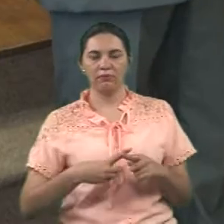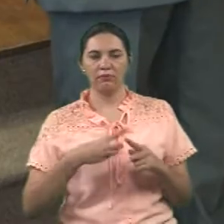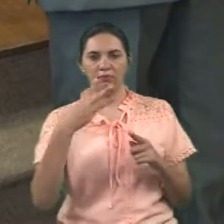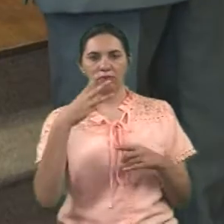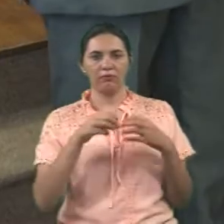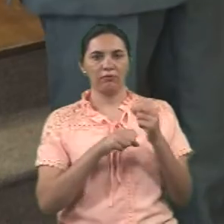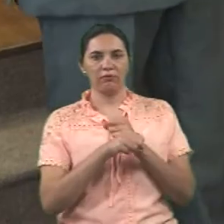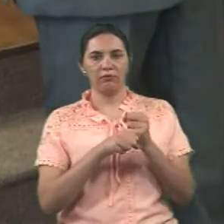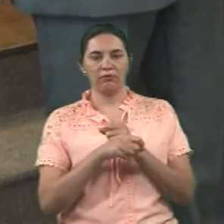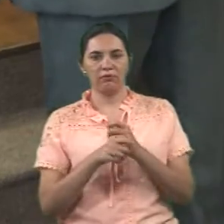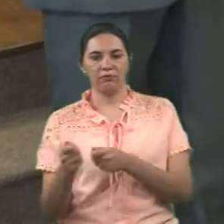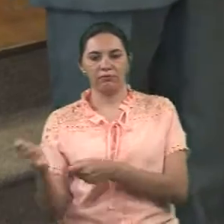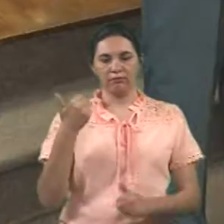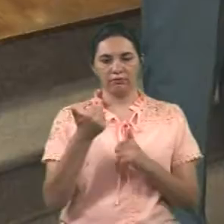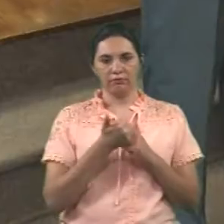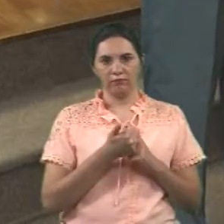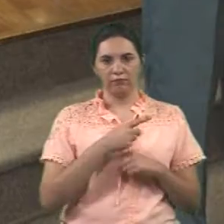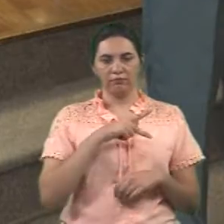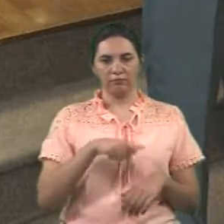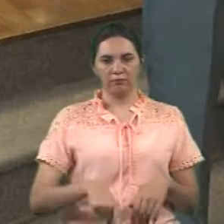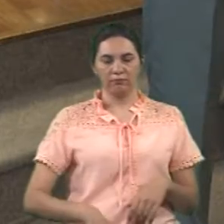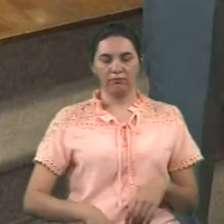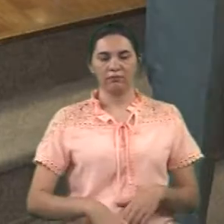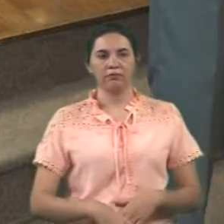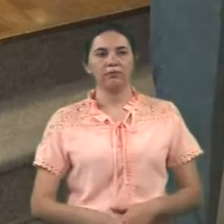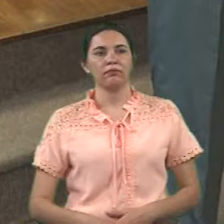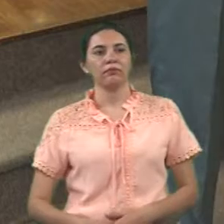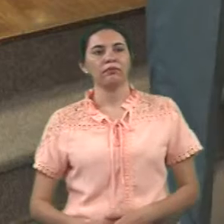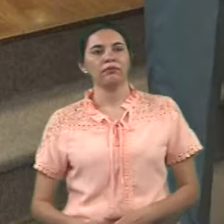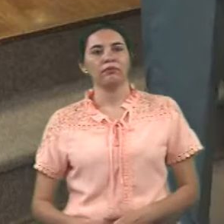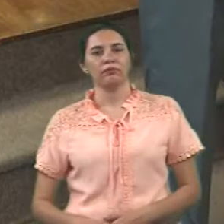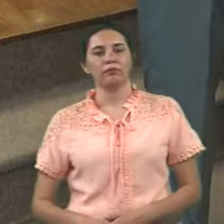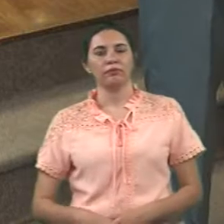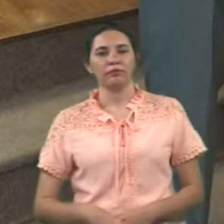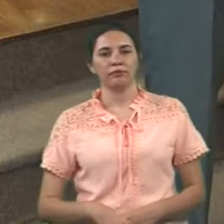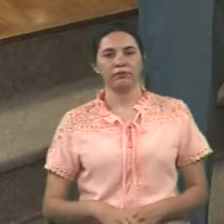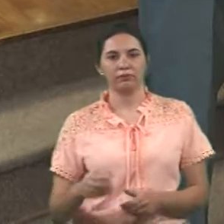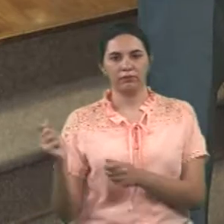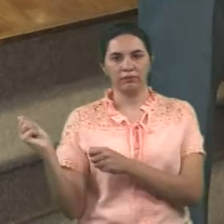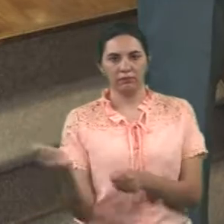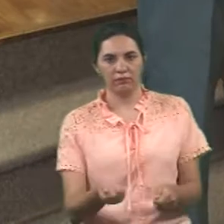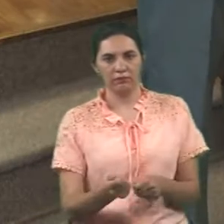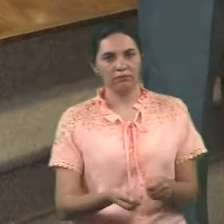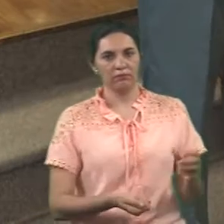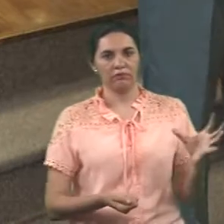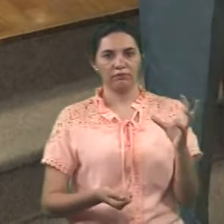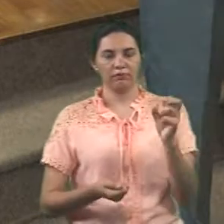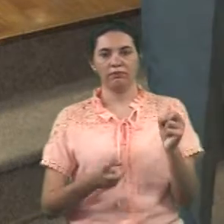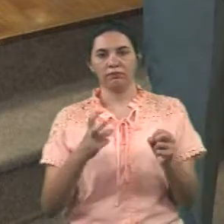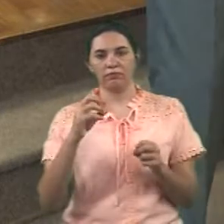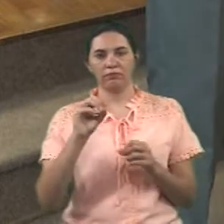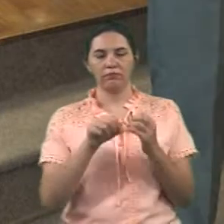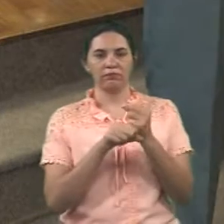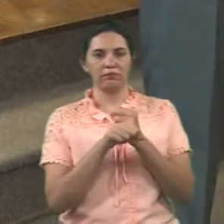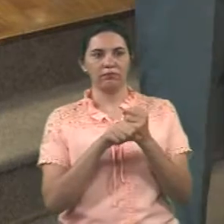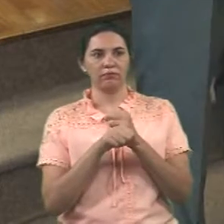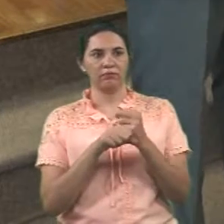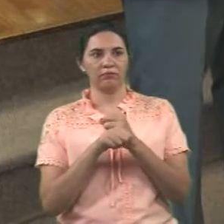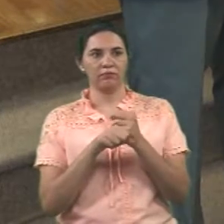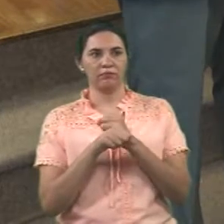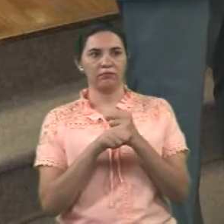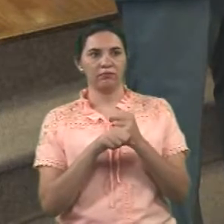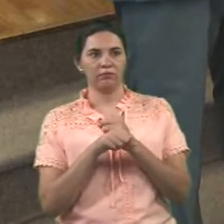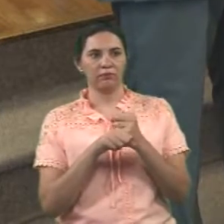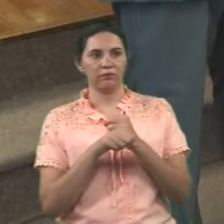anos o beisebol Educacional do Mickey desenvolve o softbol e beisebol há 30 anos sem nenhuma ocorrência